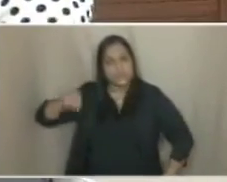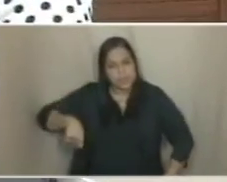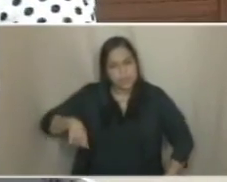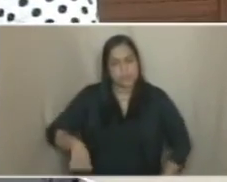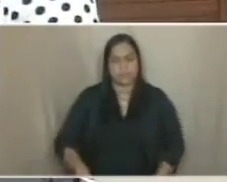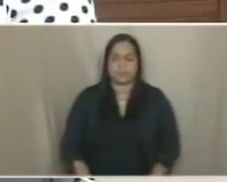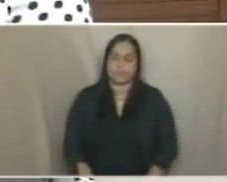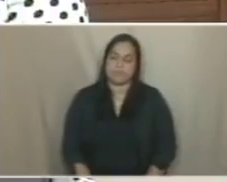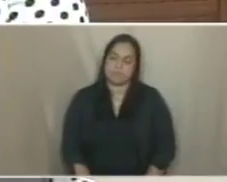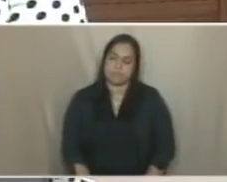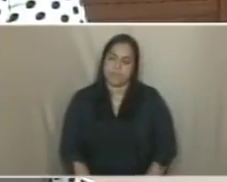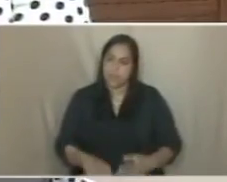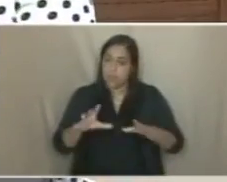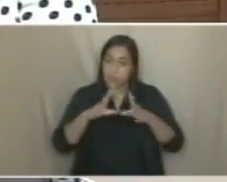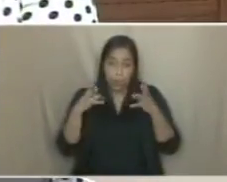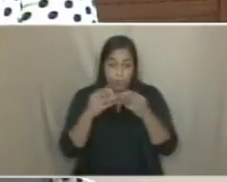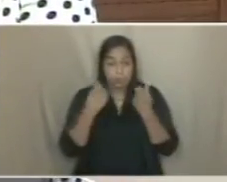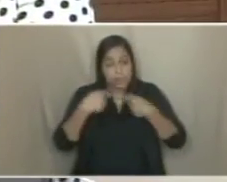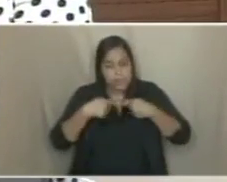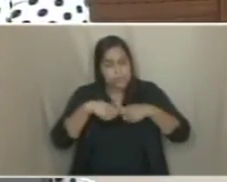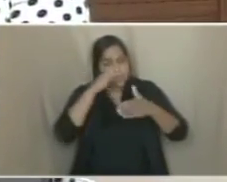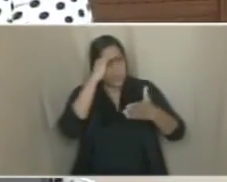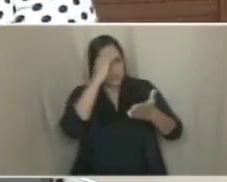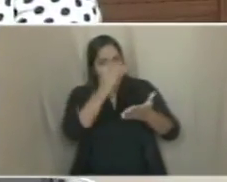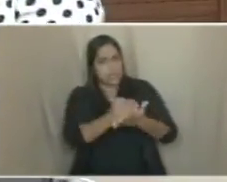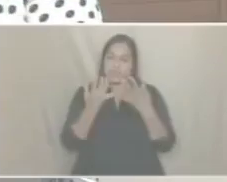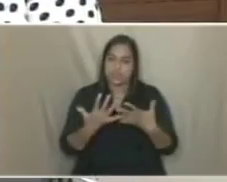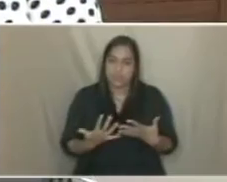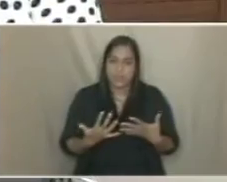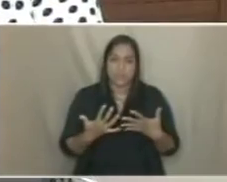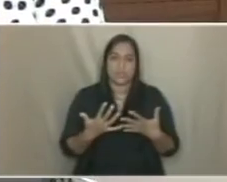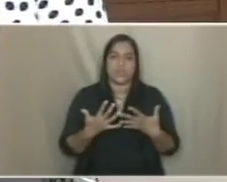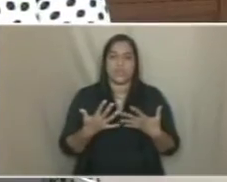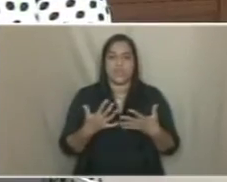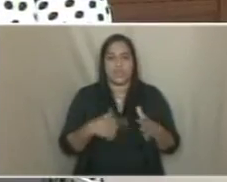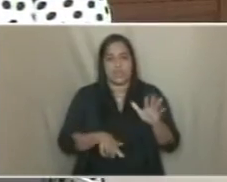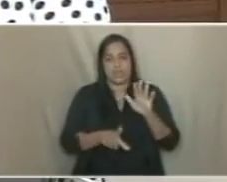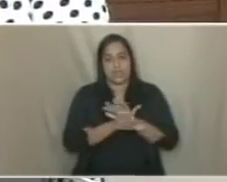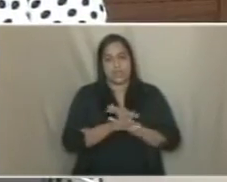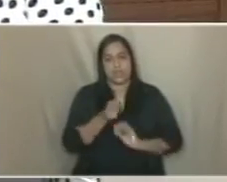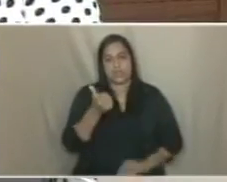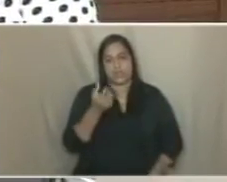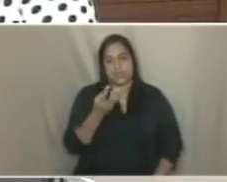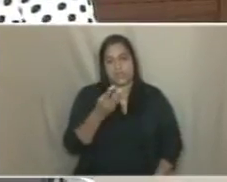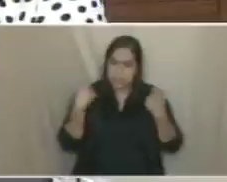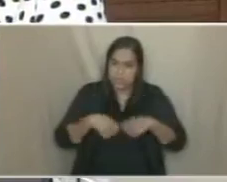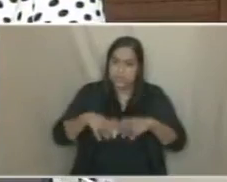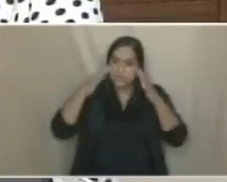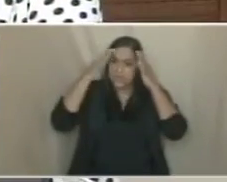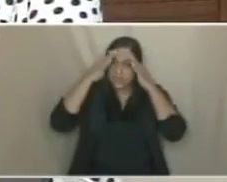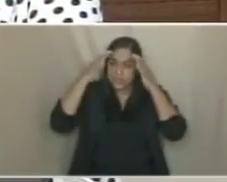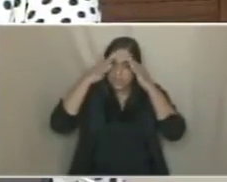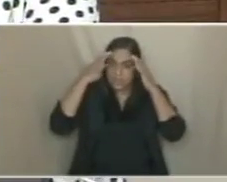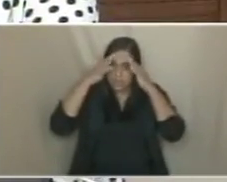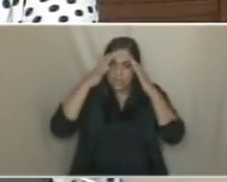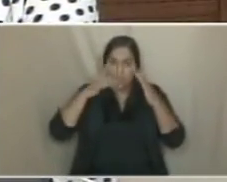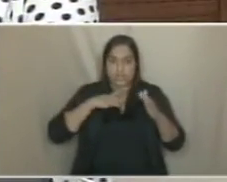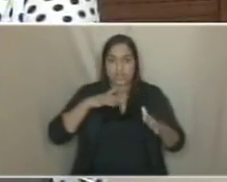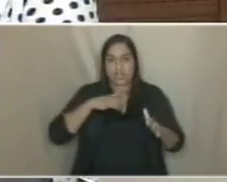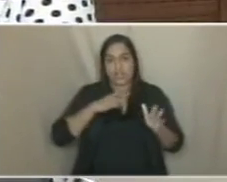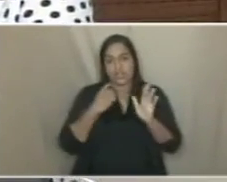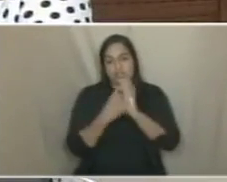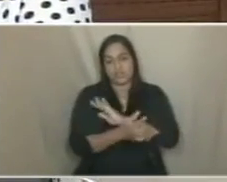então isso tu é respeitado nós temos hoje uma lei a lei 13840 que tem a seção